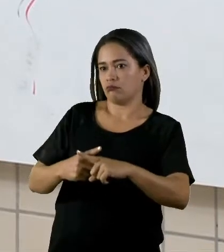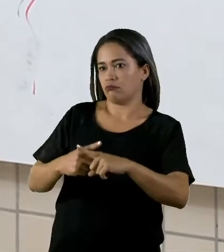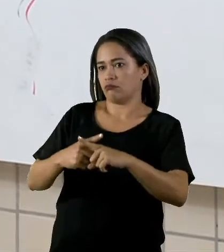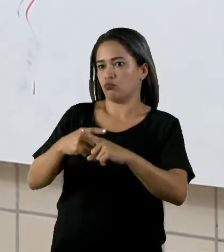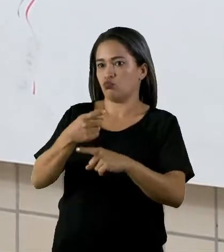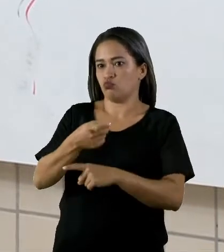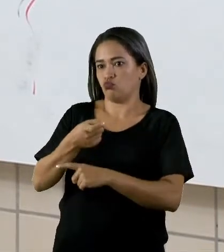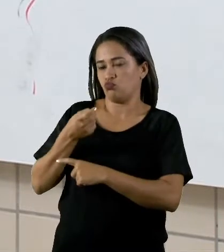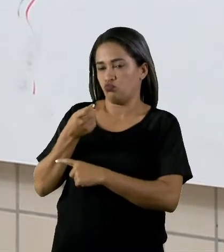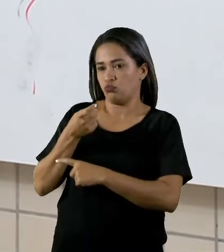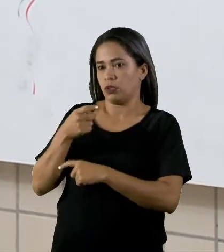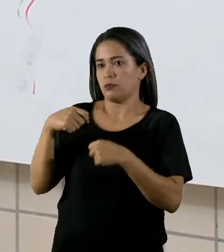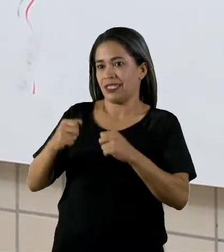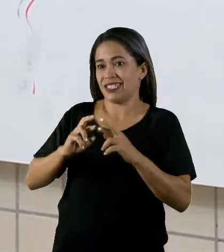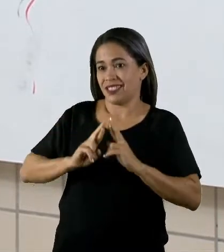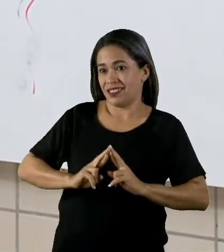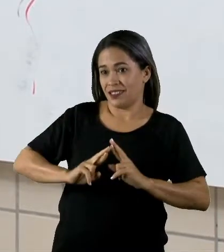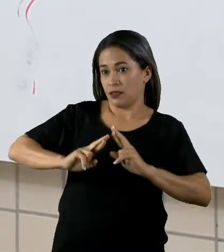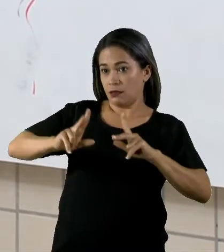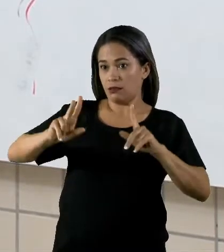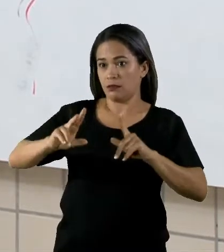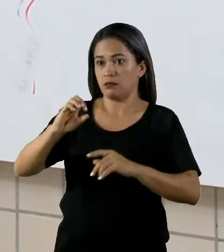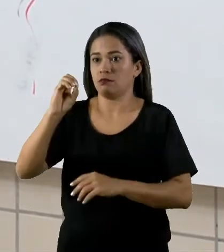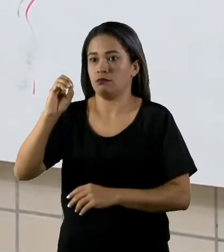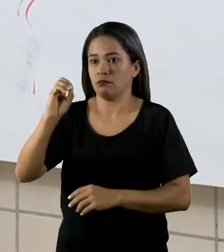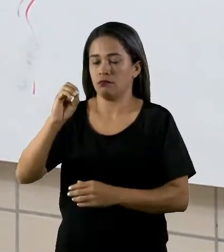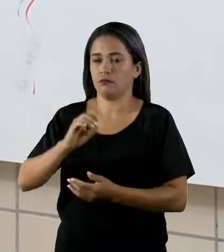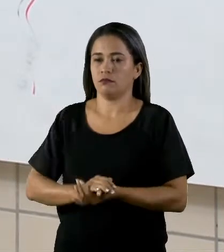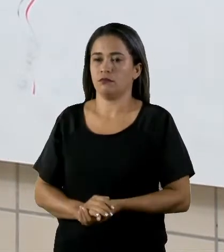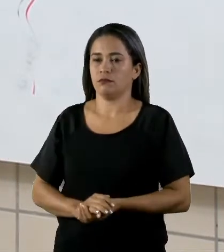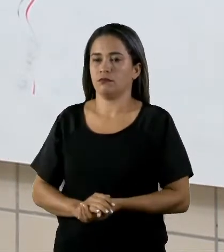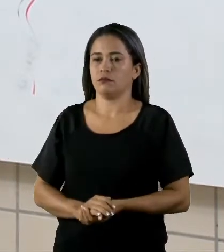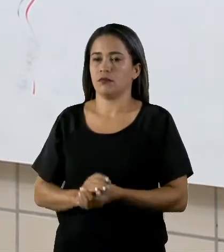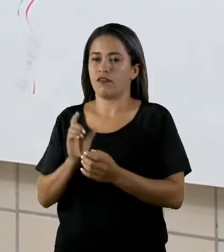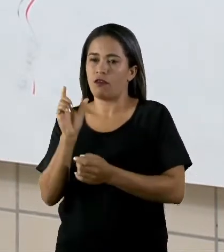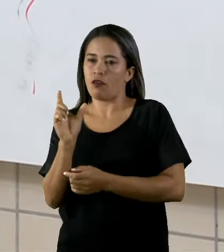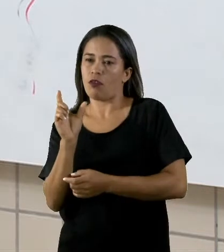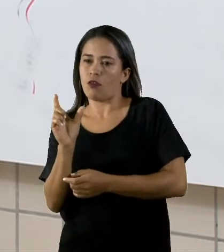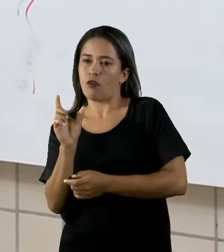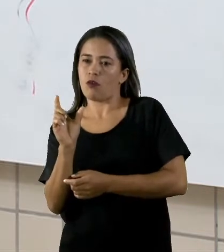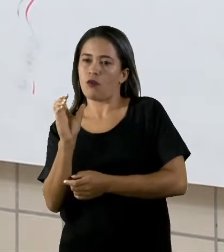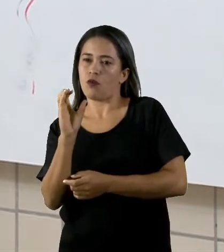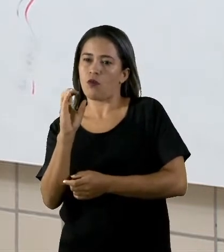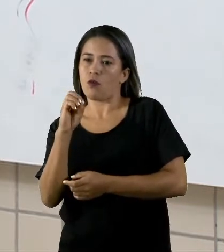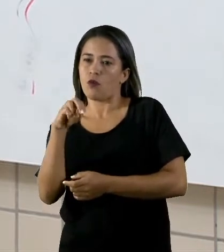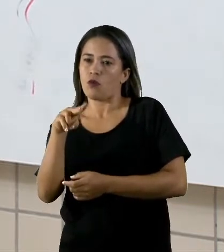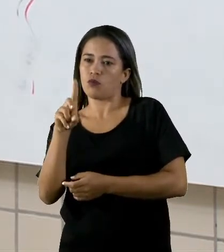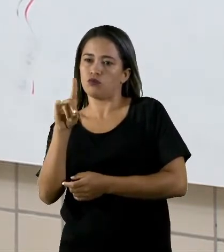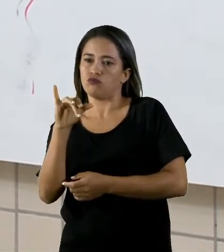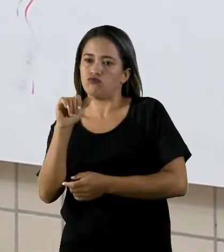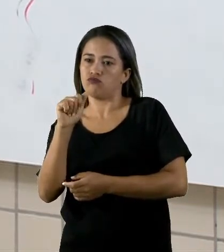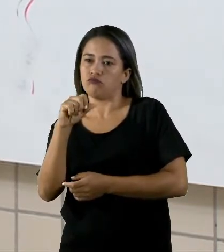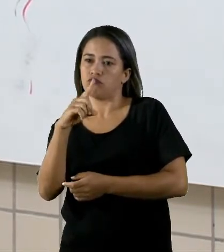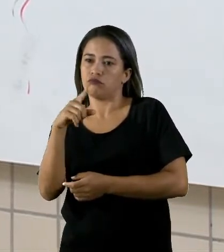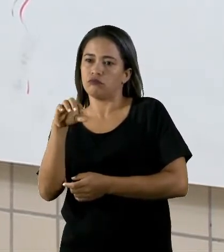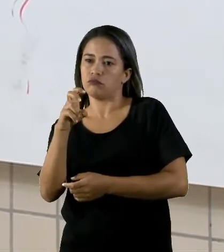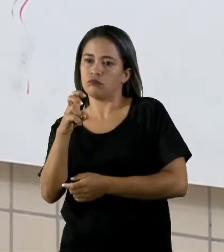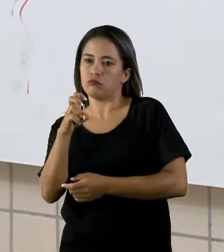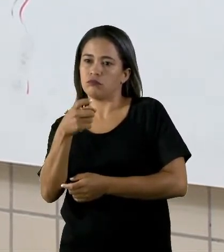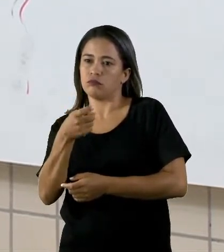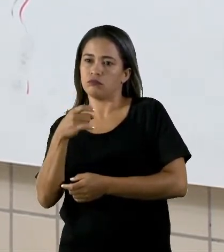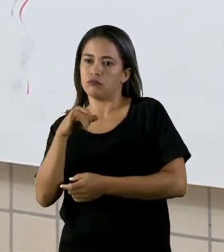deve ser diferente de zero. A gente costuma chamar isso aqui de condição de existência, ok? Bom,